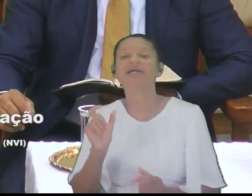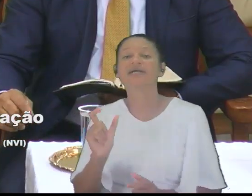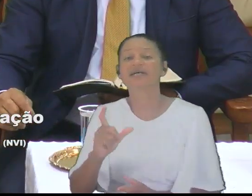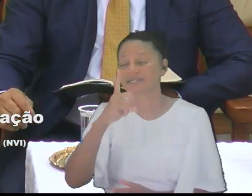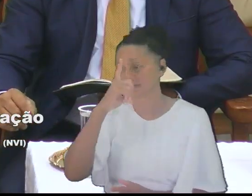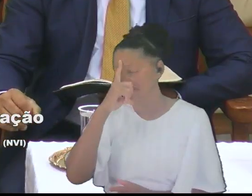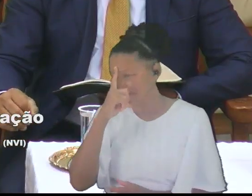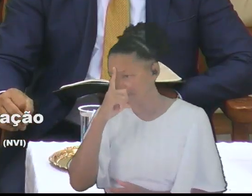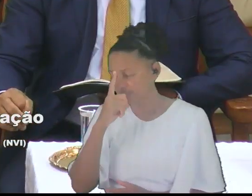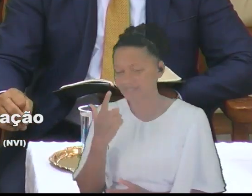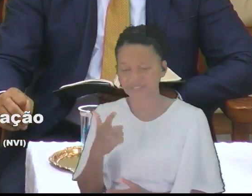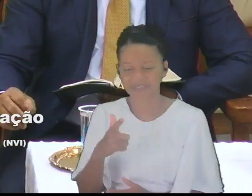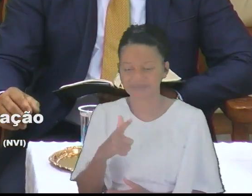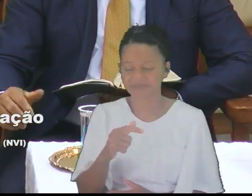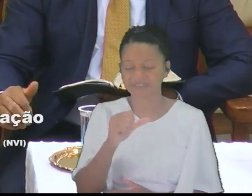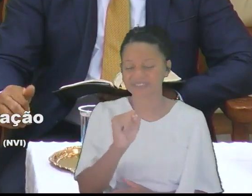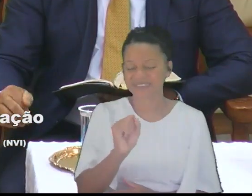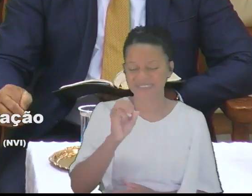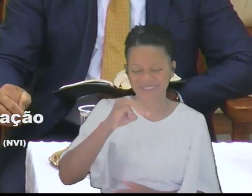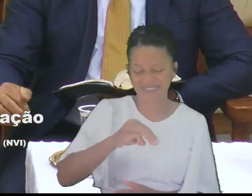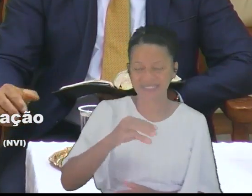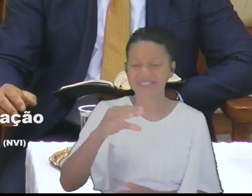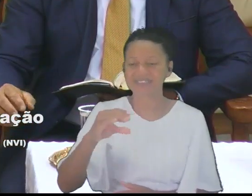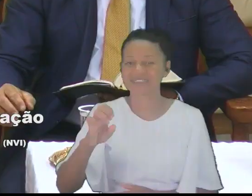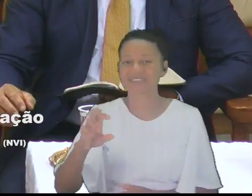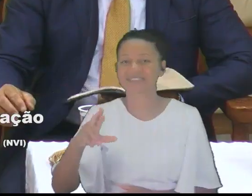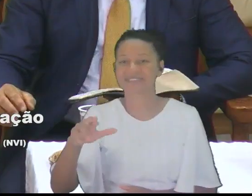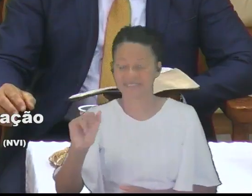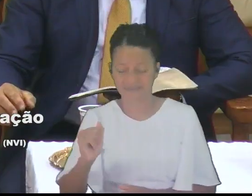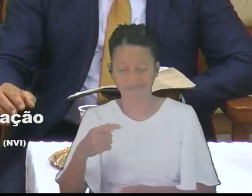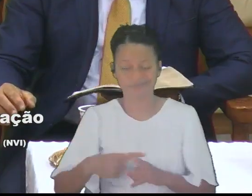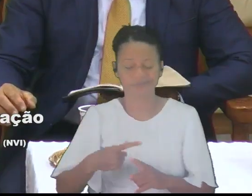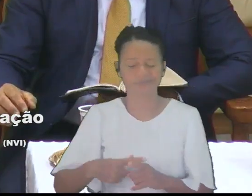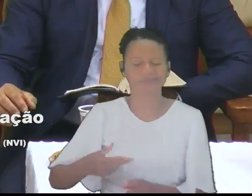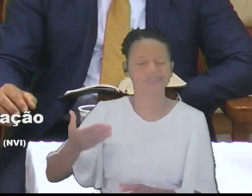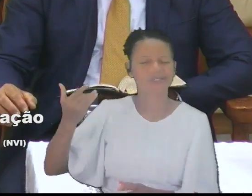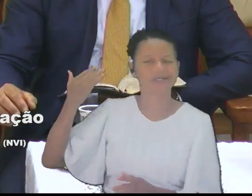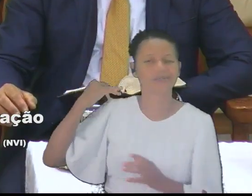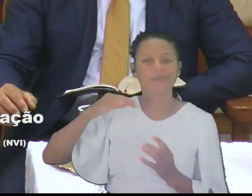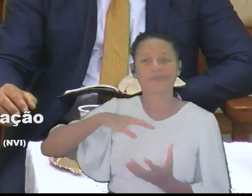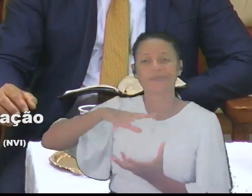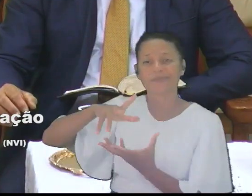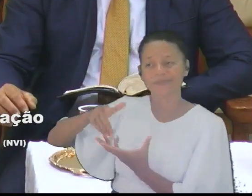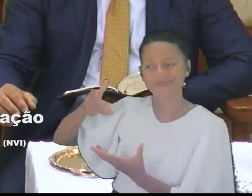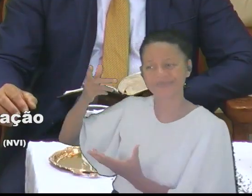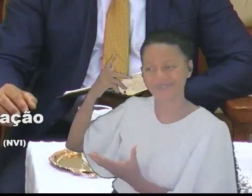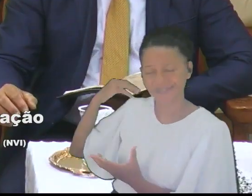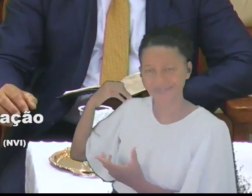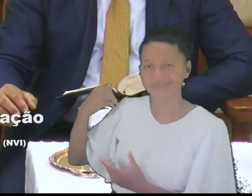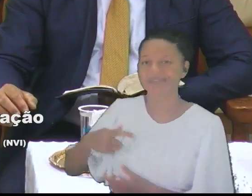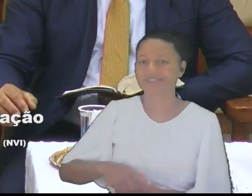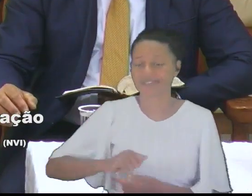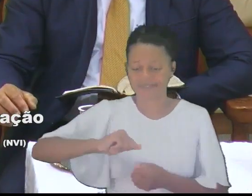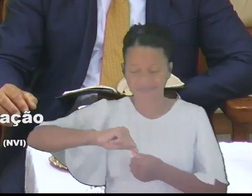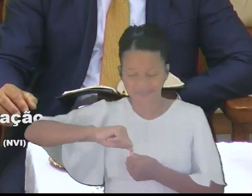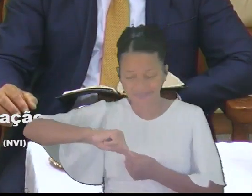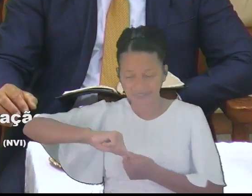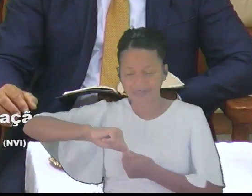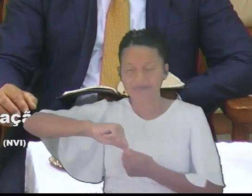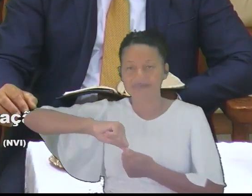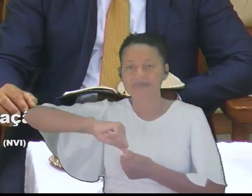dizer sem cera. Por quê? Porque no mundo latino, no mundo grego-romano, As